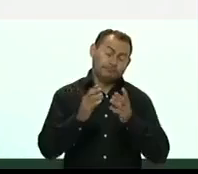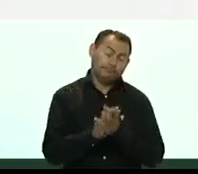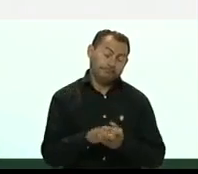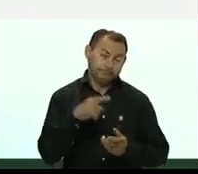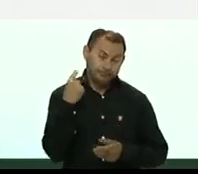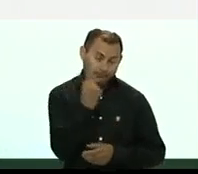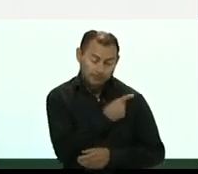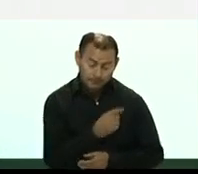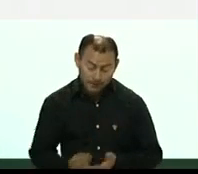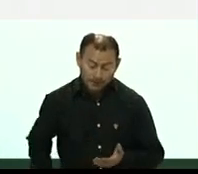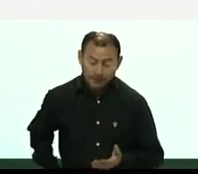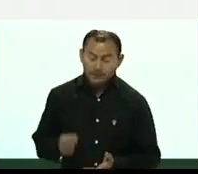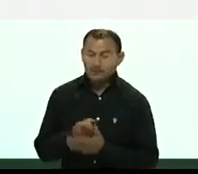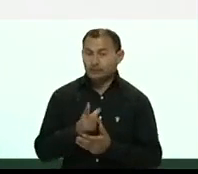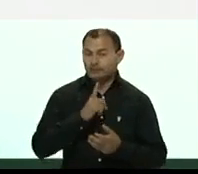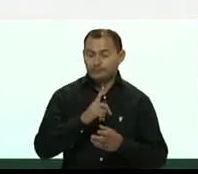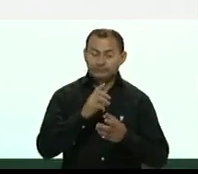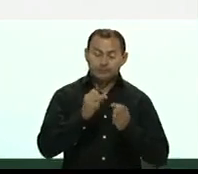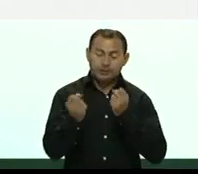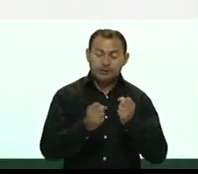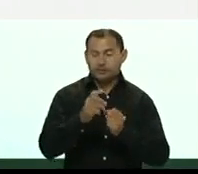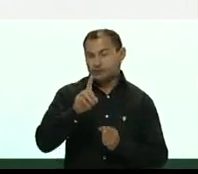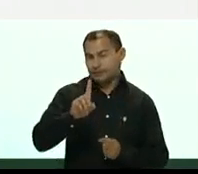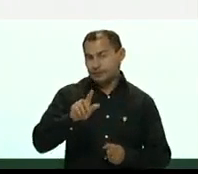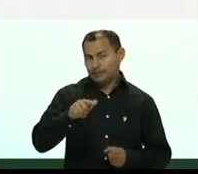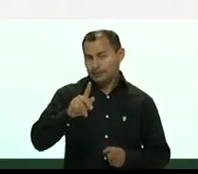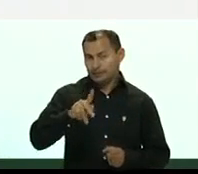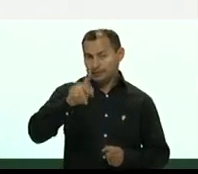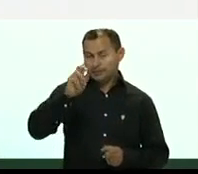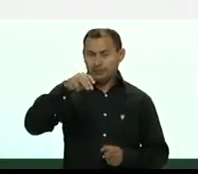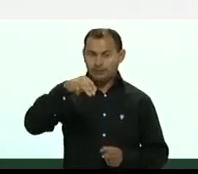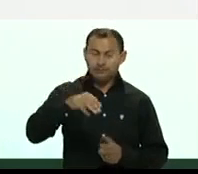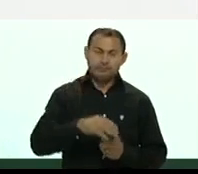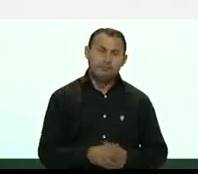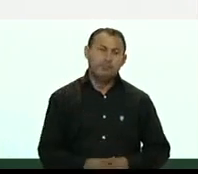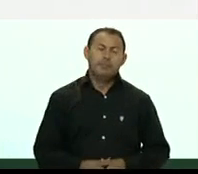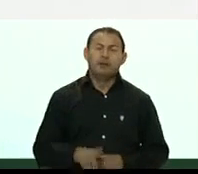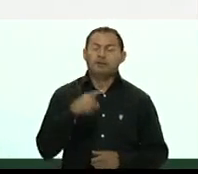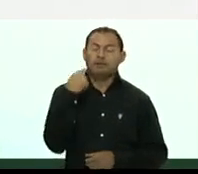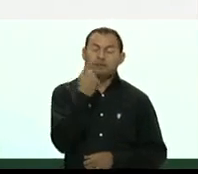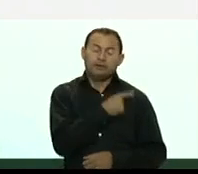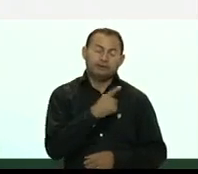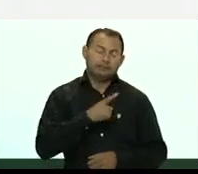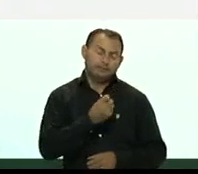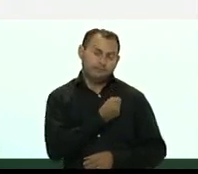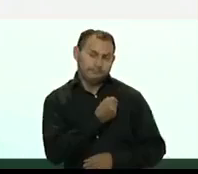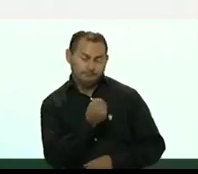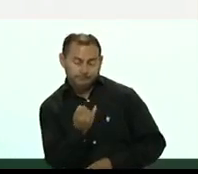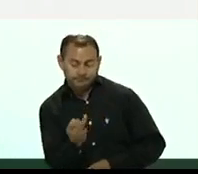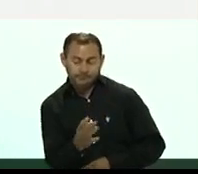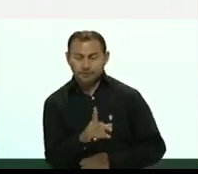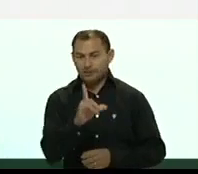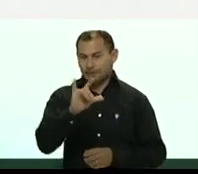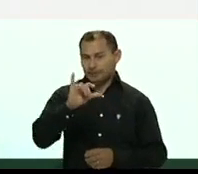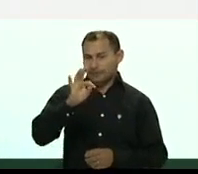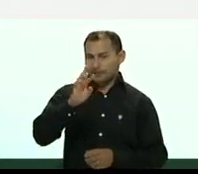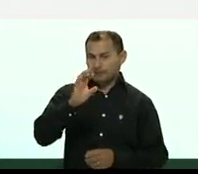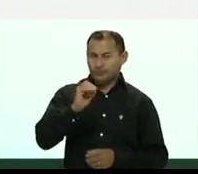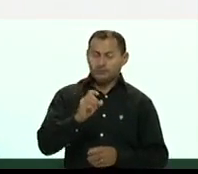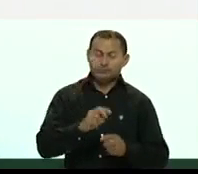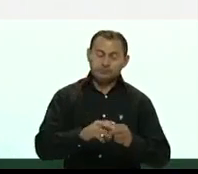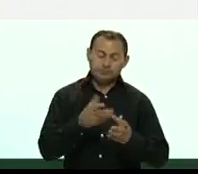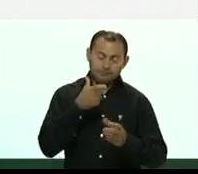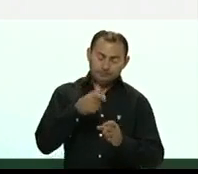nós temos a quilometragem, que é a distância que esse veículo percorre, e nós temos as quantidades de litros